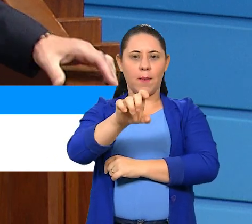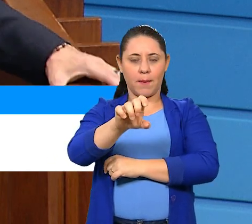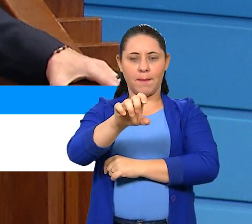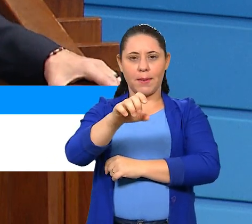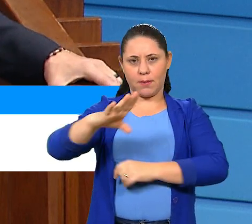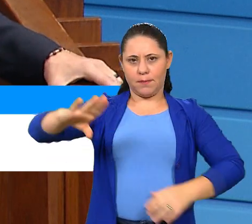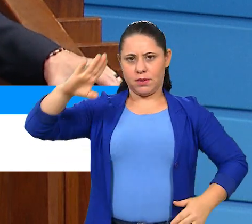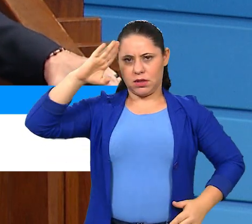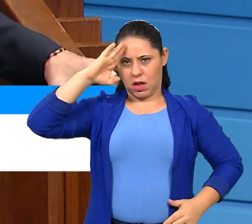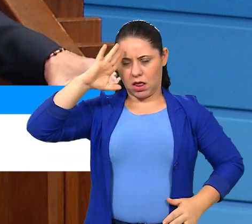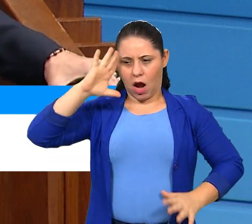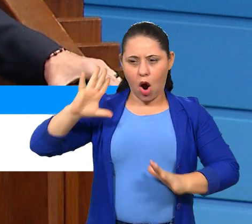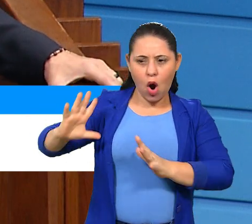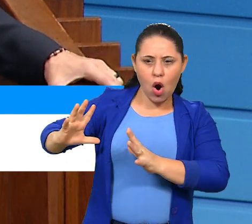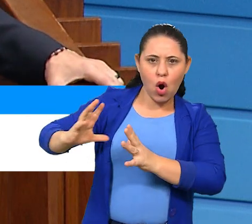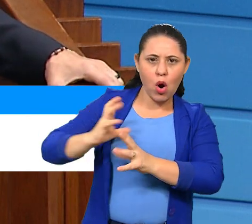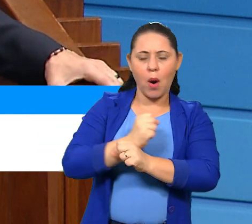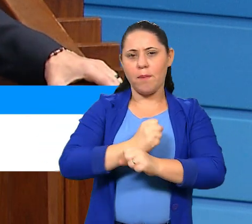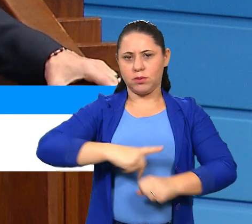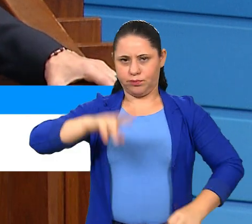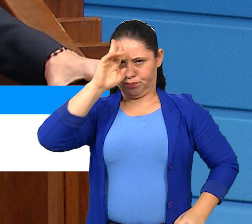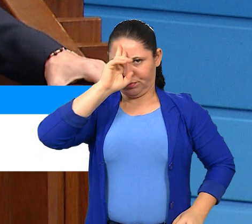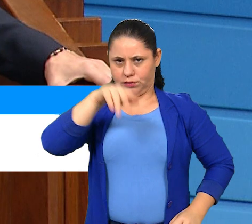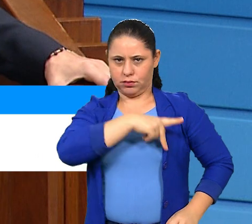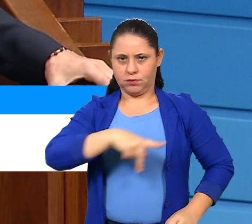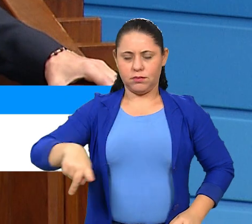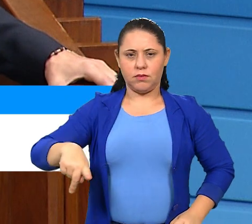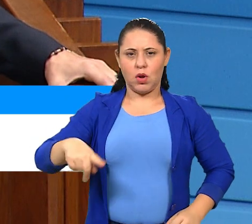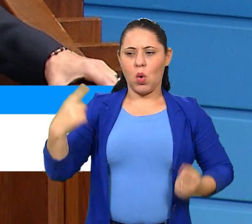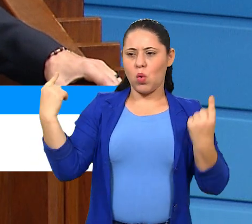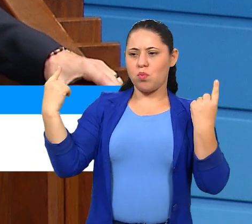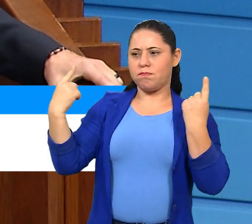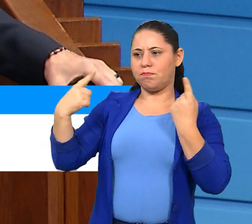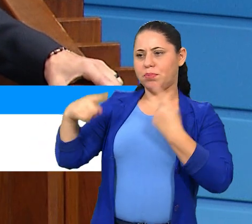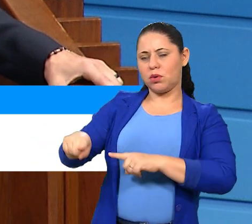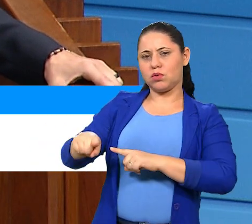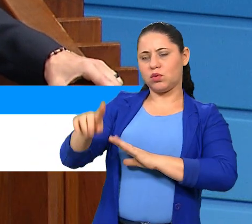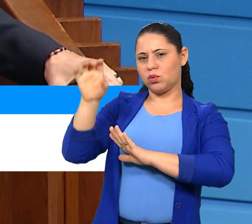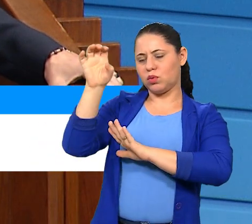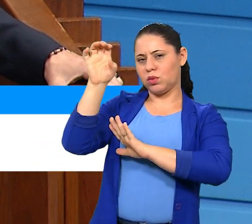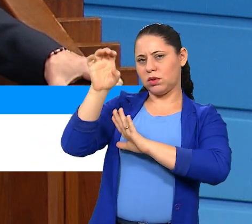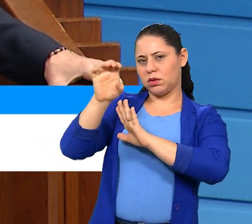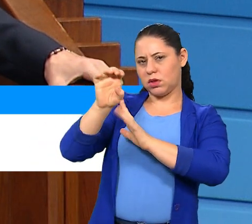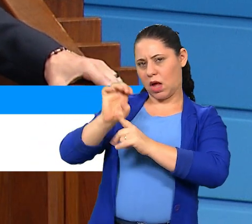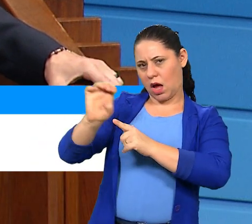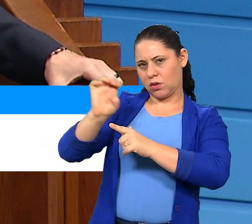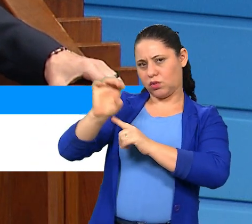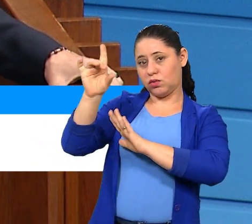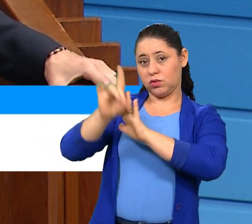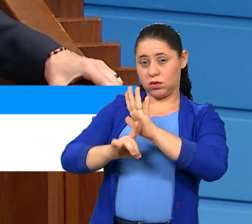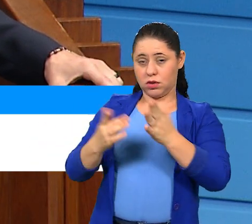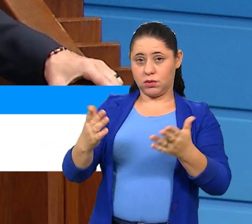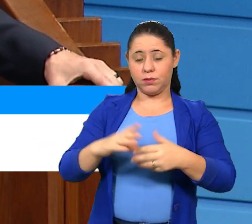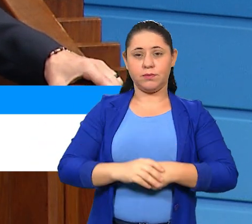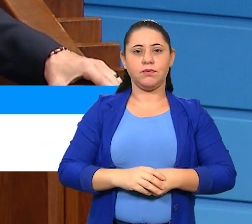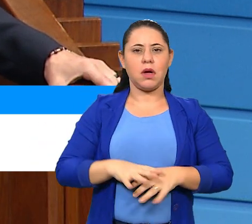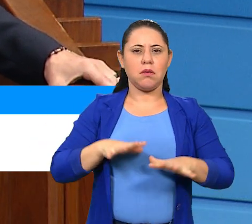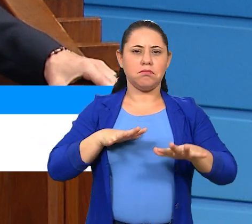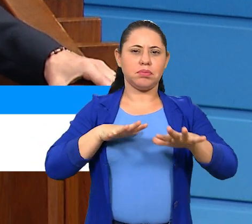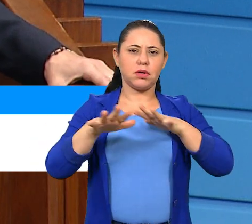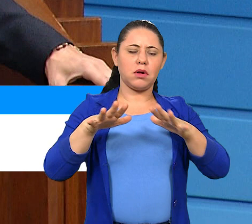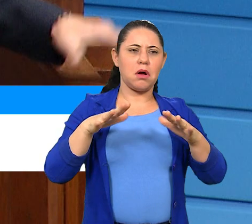golpe militar não permite manifestação que atenta contra o estado de direito